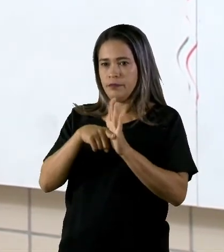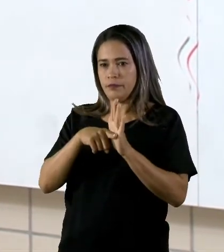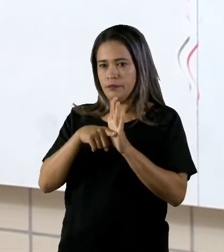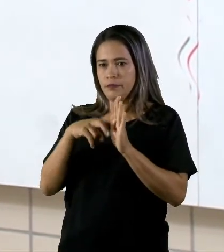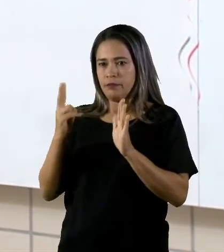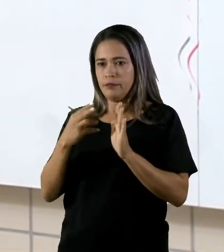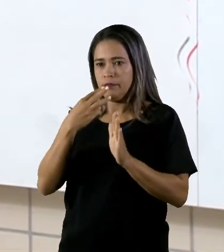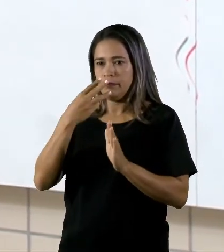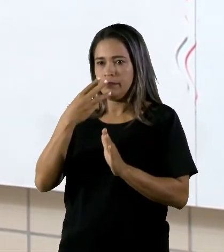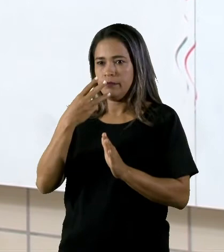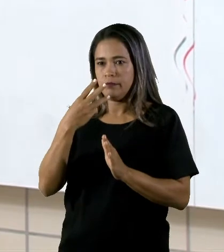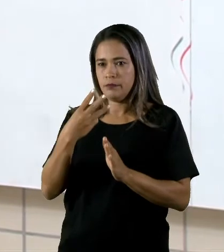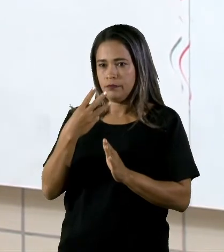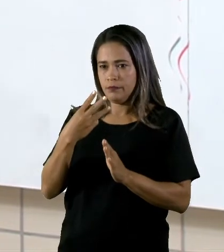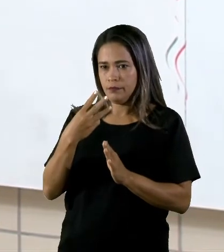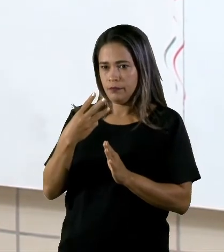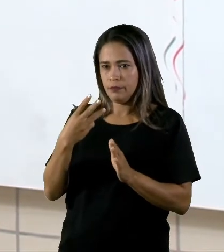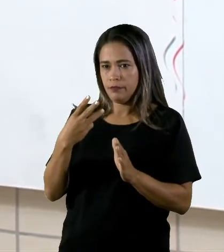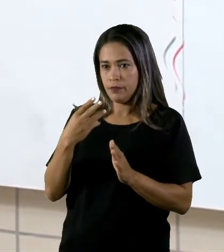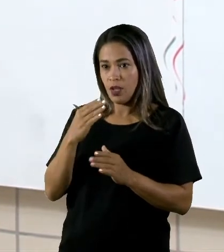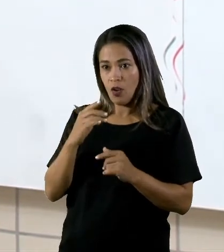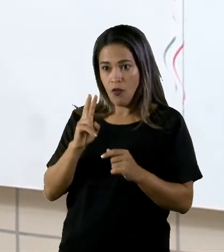mais ou menos a raiz do delta.